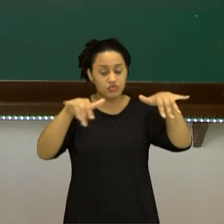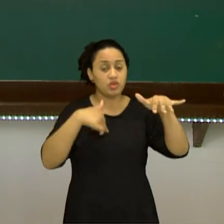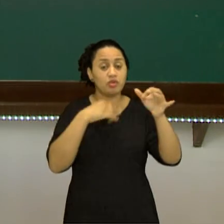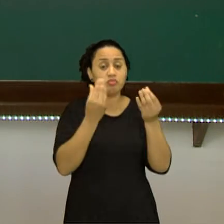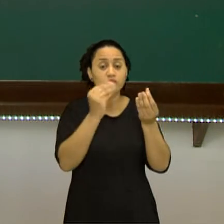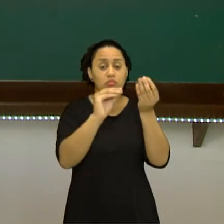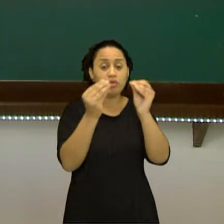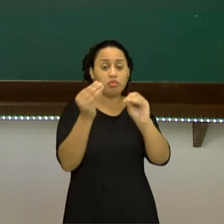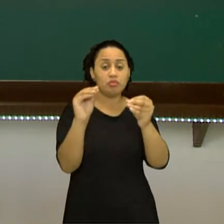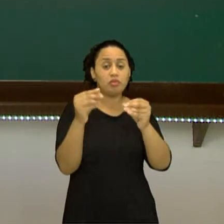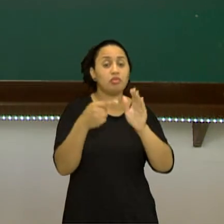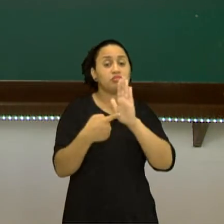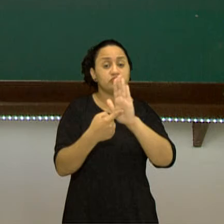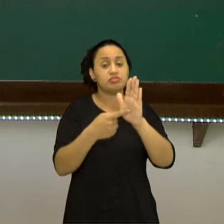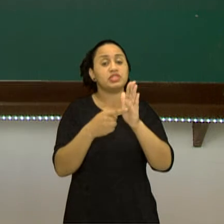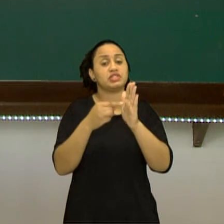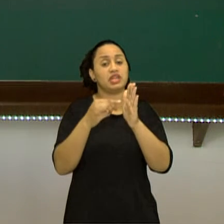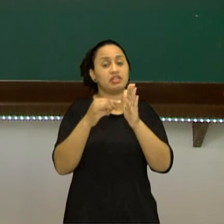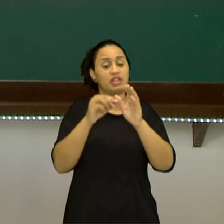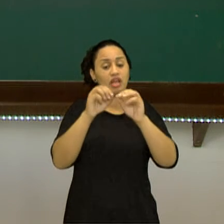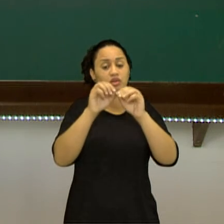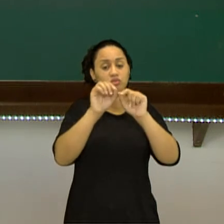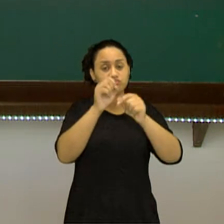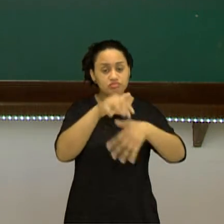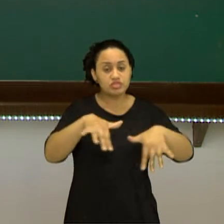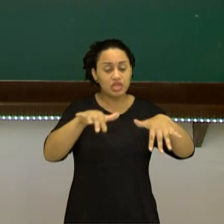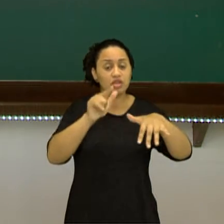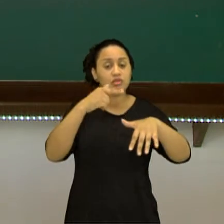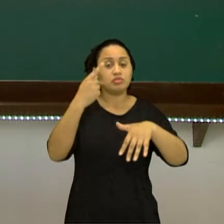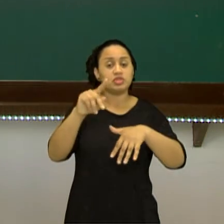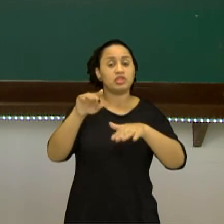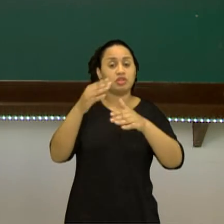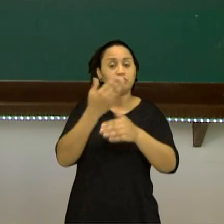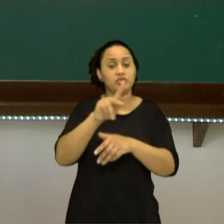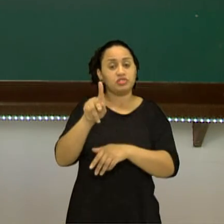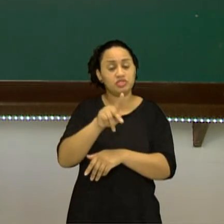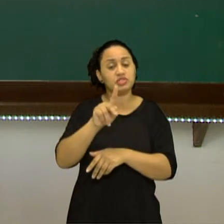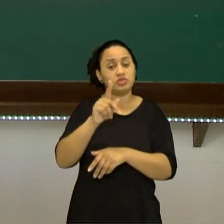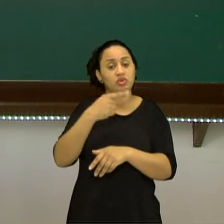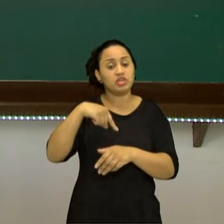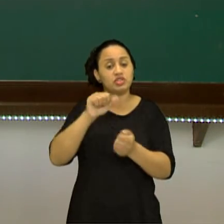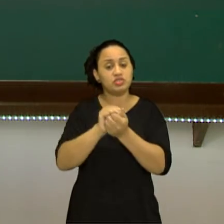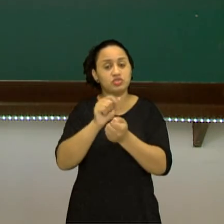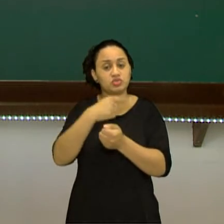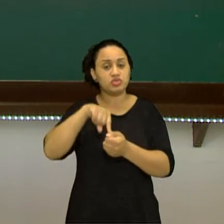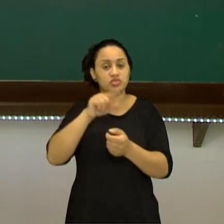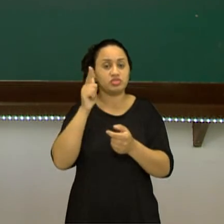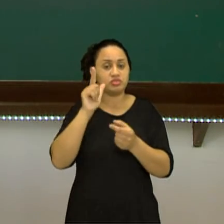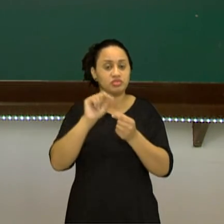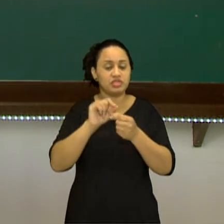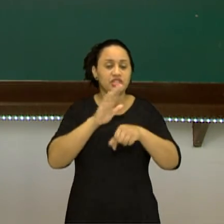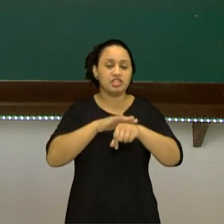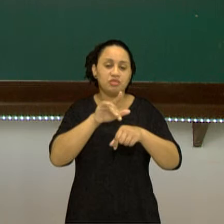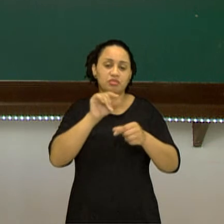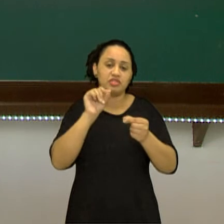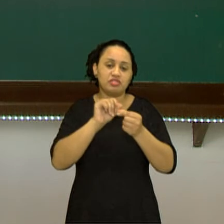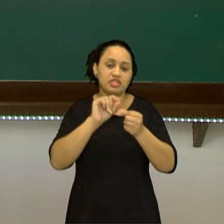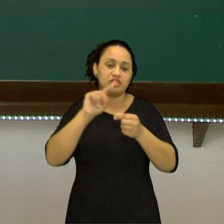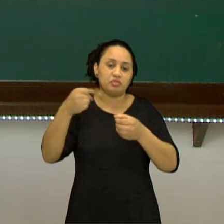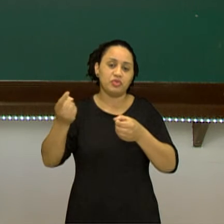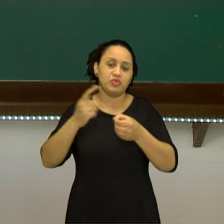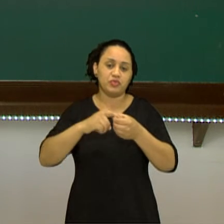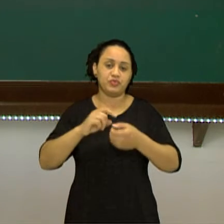esse mapa mental para os seus colegas de sala, para o seu professor, a sua professora, e a gente constrói juntos aquele tempo e a gente volta a